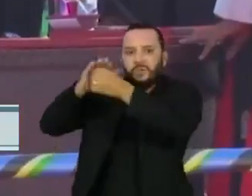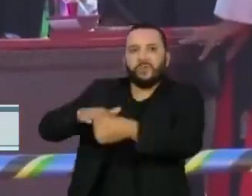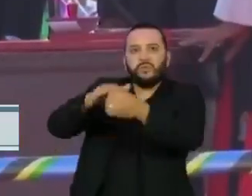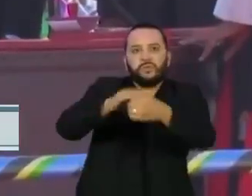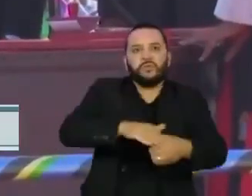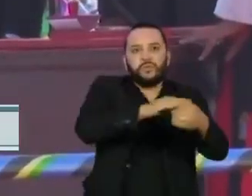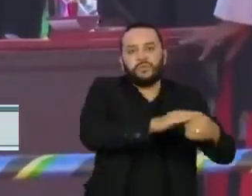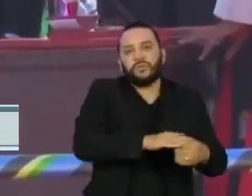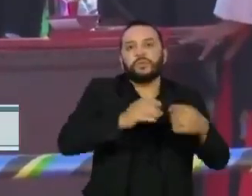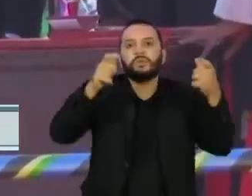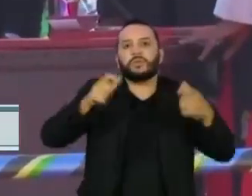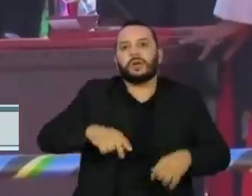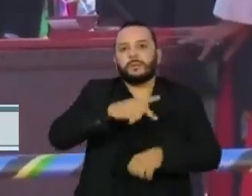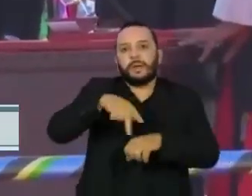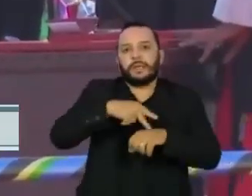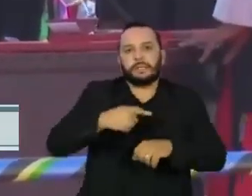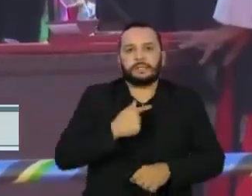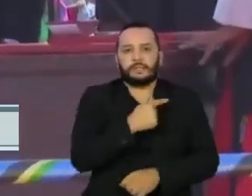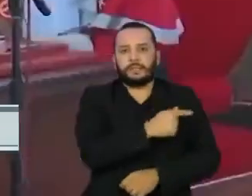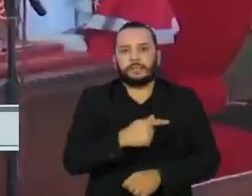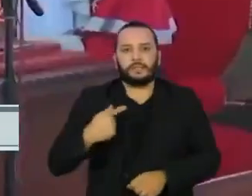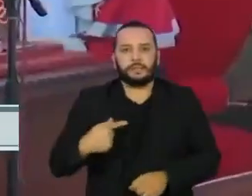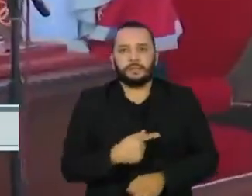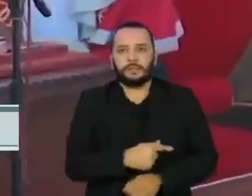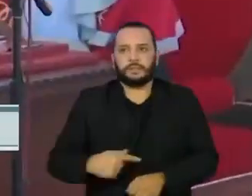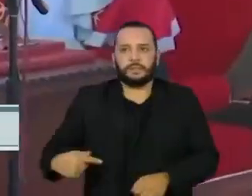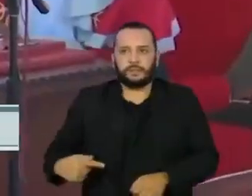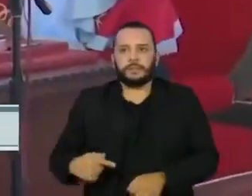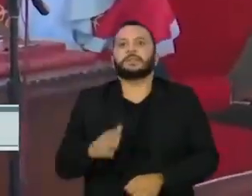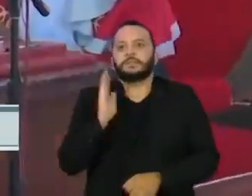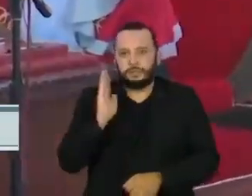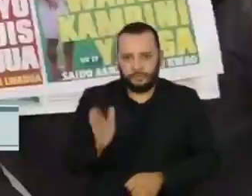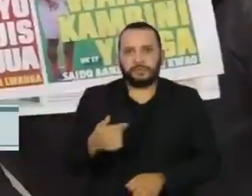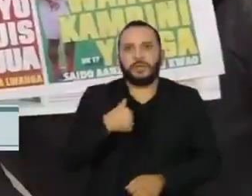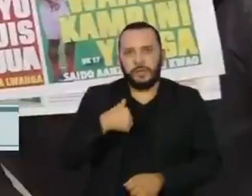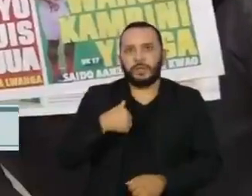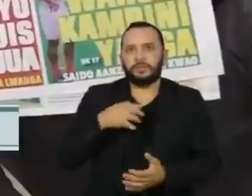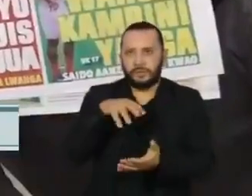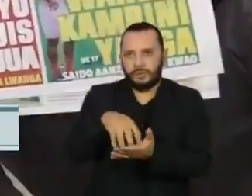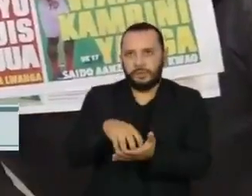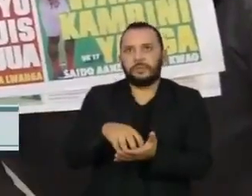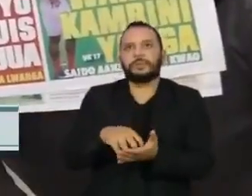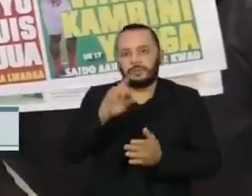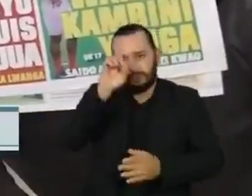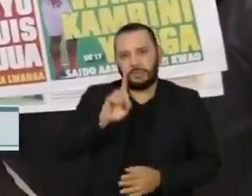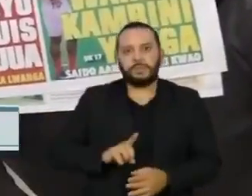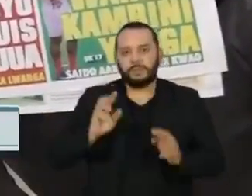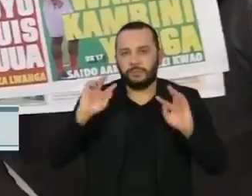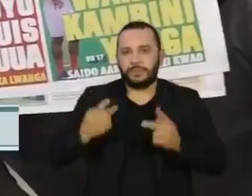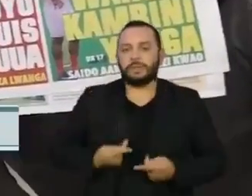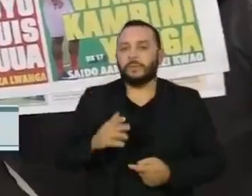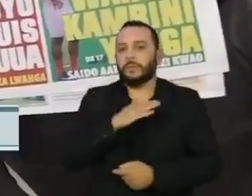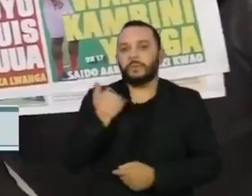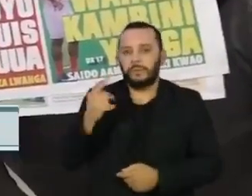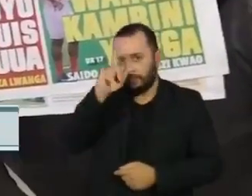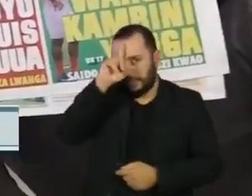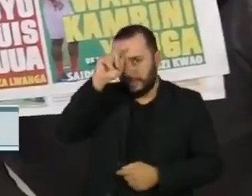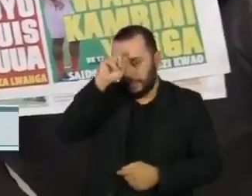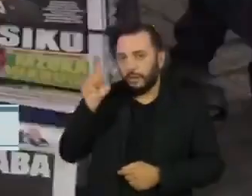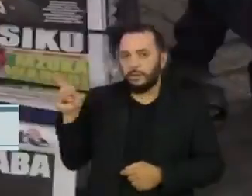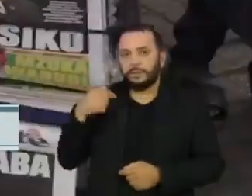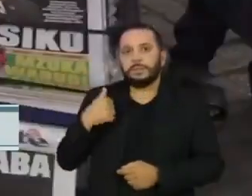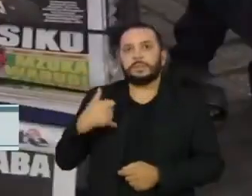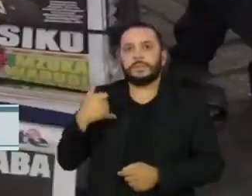toda a Tanzânia, segundo afirmam várias organizações de defesa dos direitos humanos. Ele morreu num hospital na cidade de Dar es Salaam,